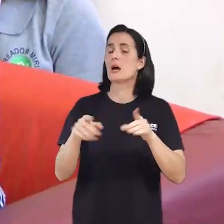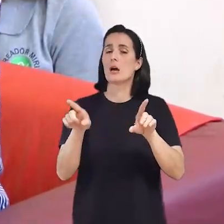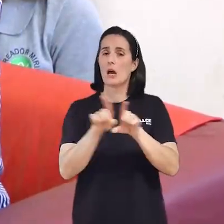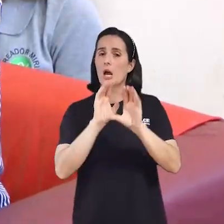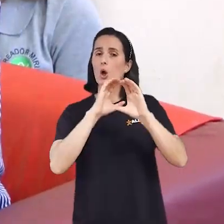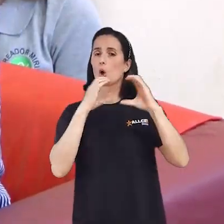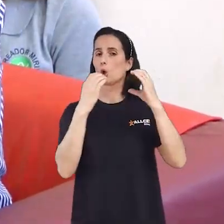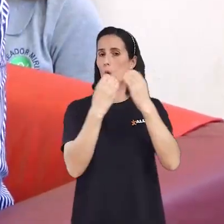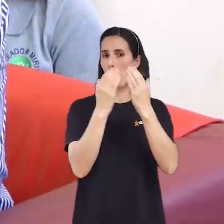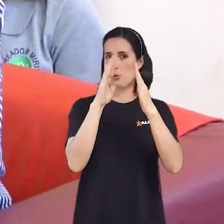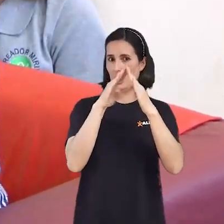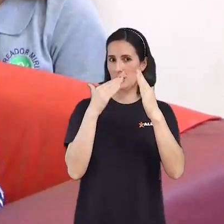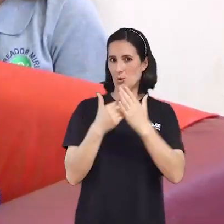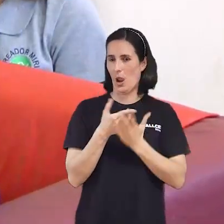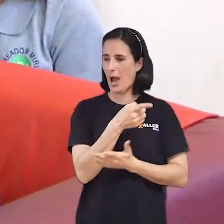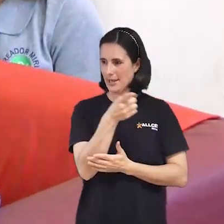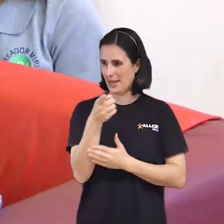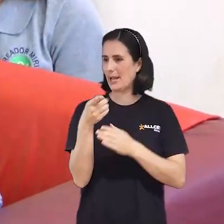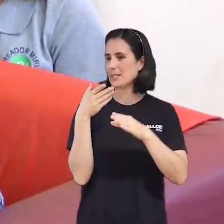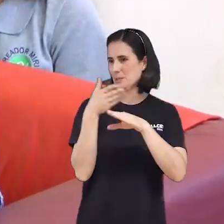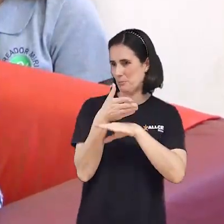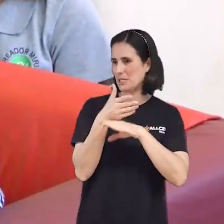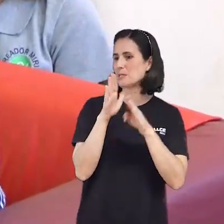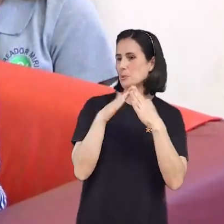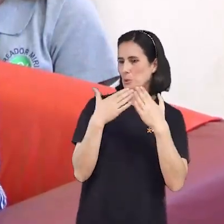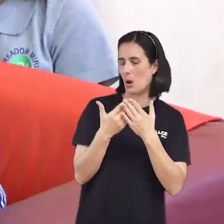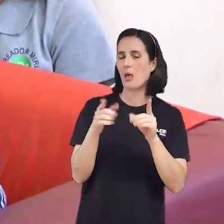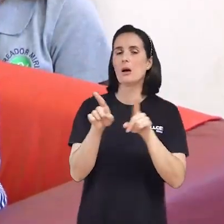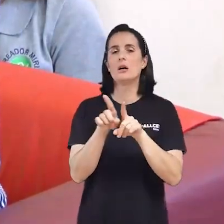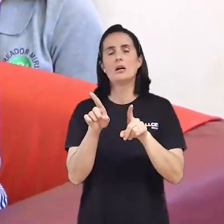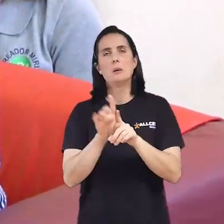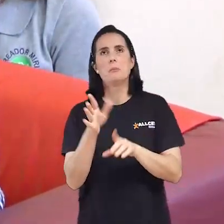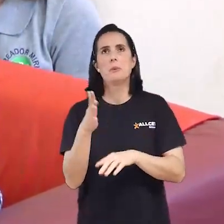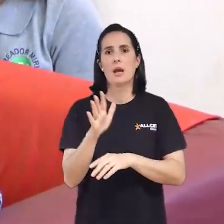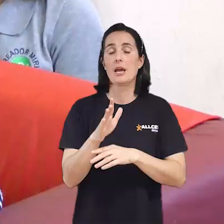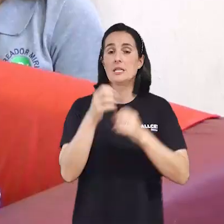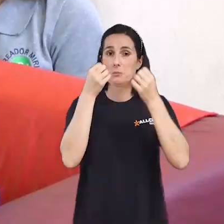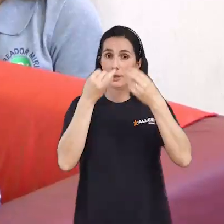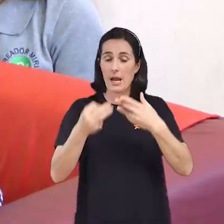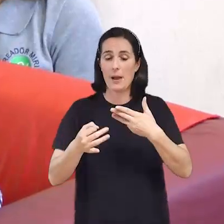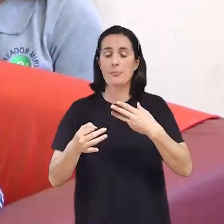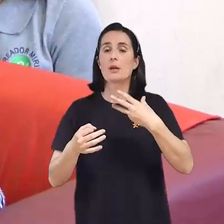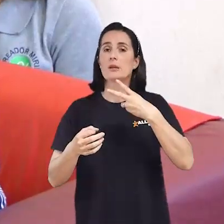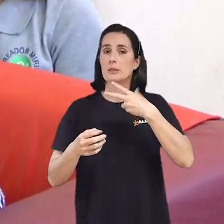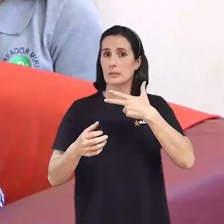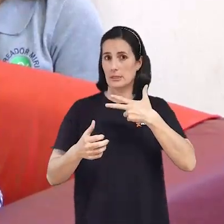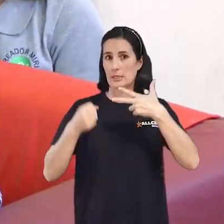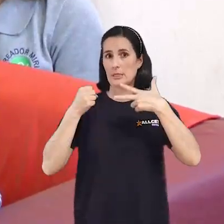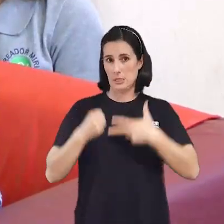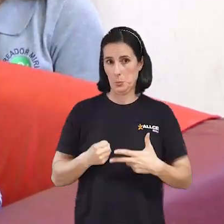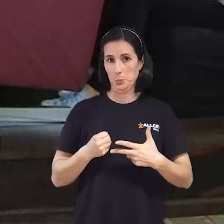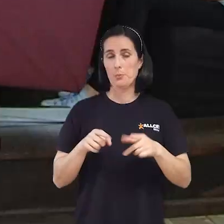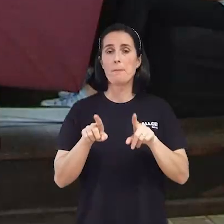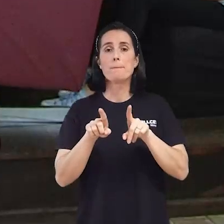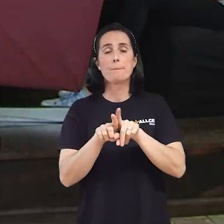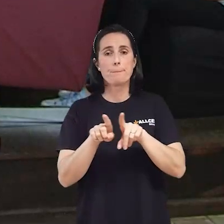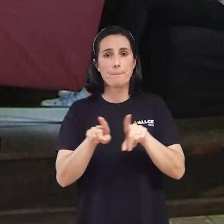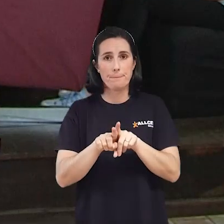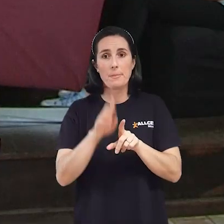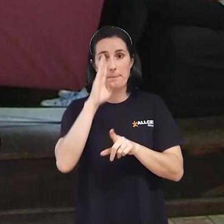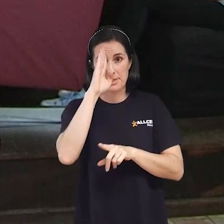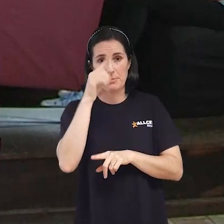frente? 20, 30 anos? Né? Nós aqui já estamos quase no final. Vocês têm muito tempo pela frente